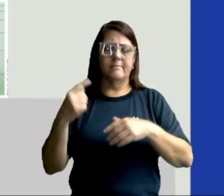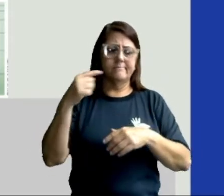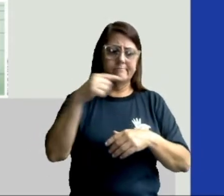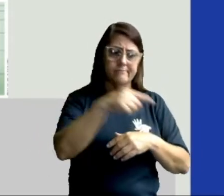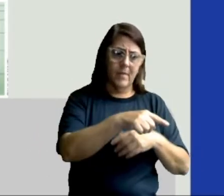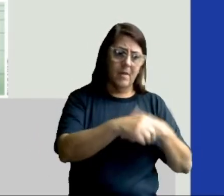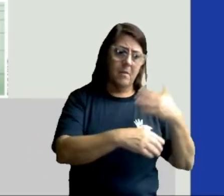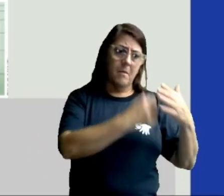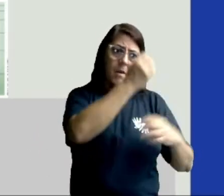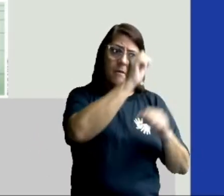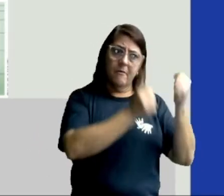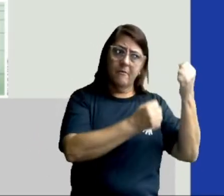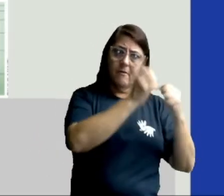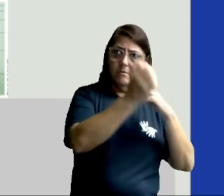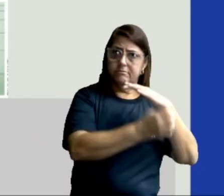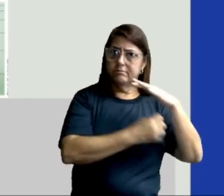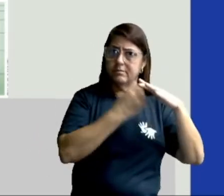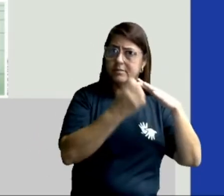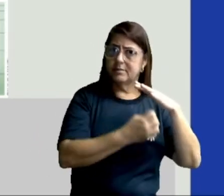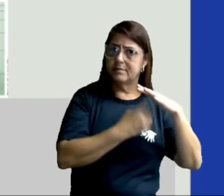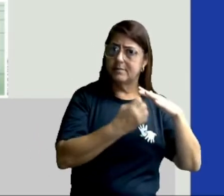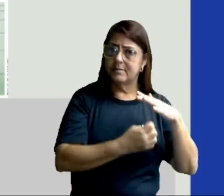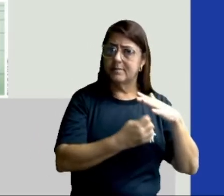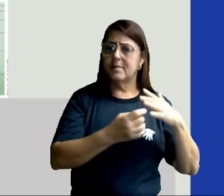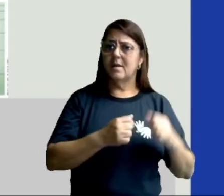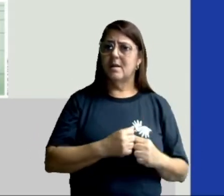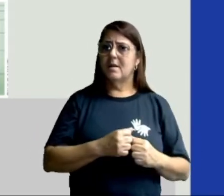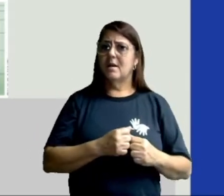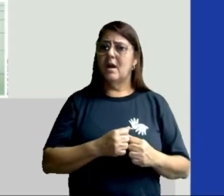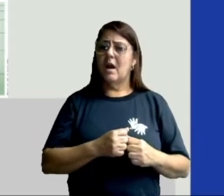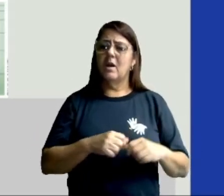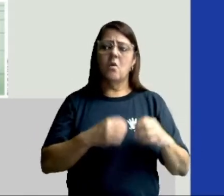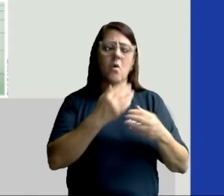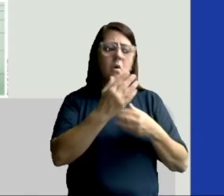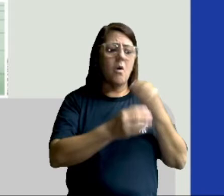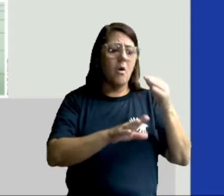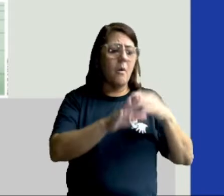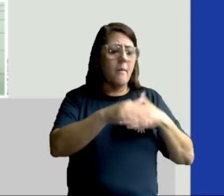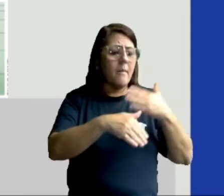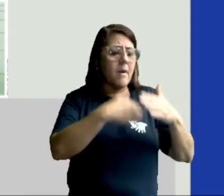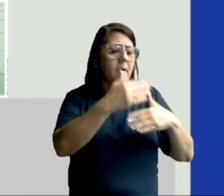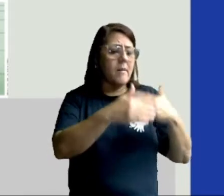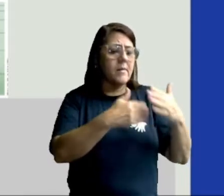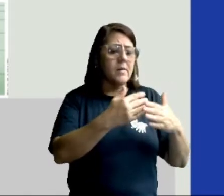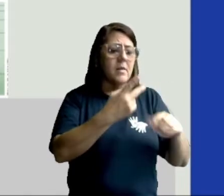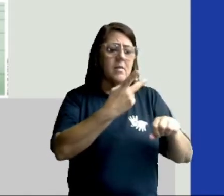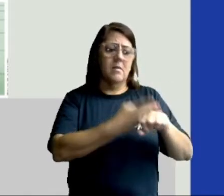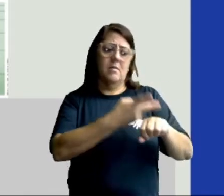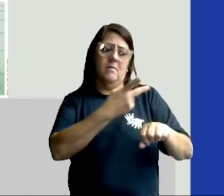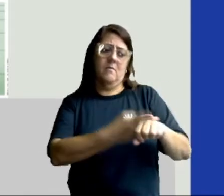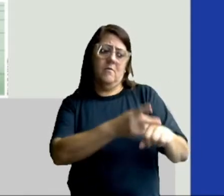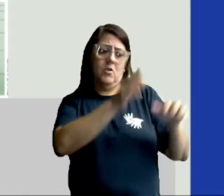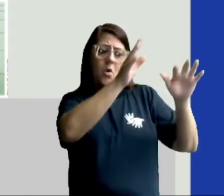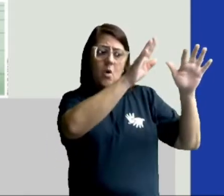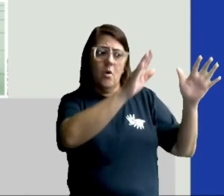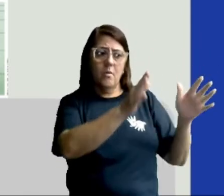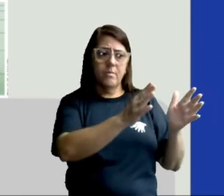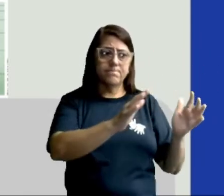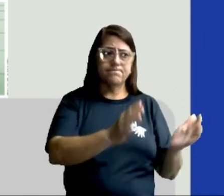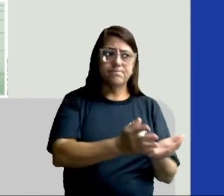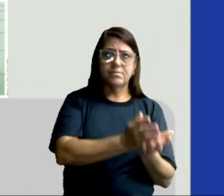processo industrial de modificação e como produto final a gente vai ter as peças de vidro, né?